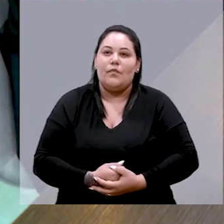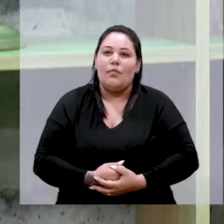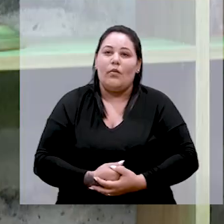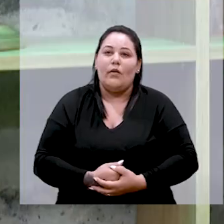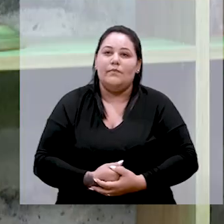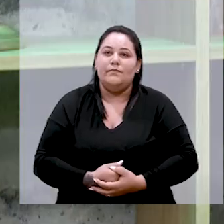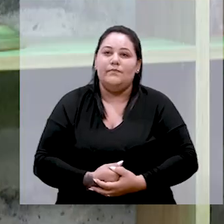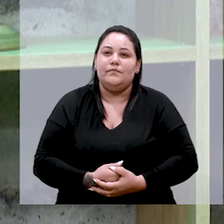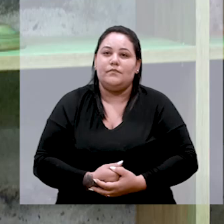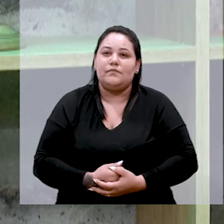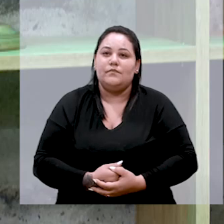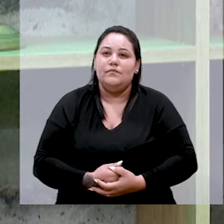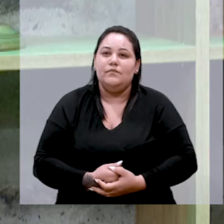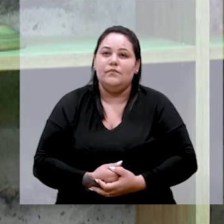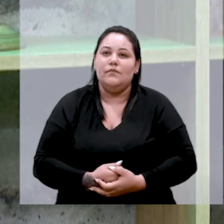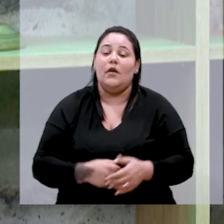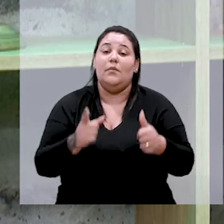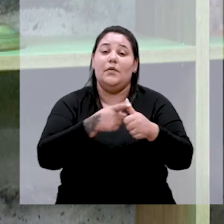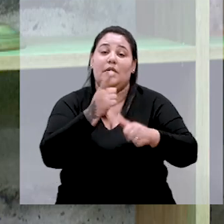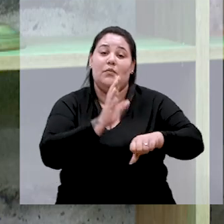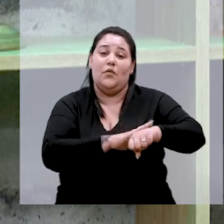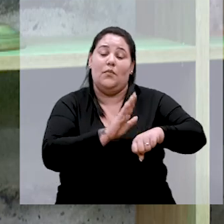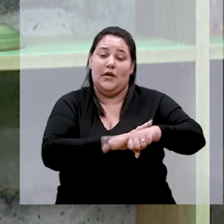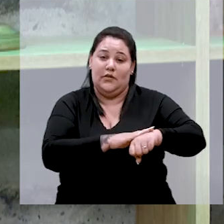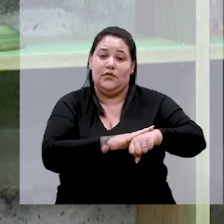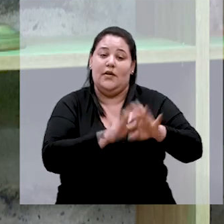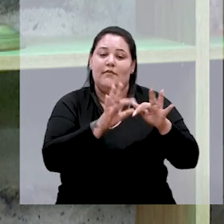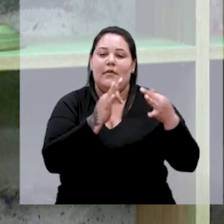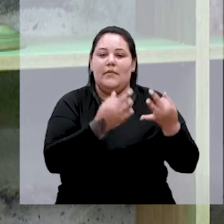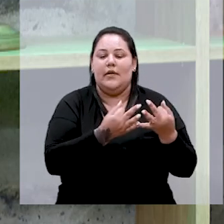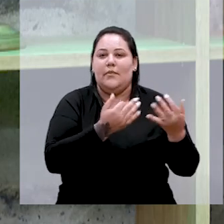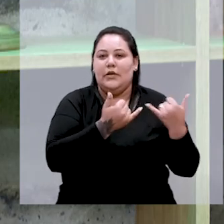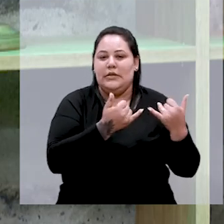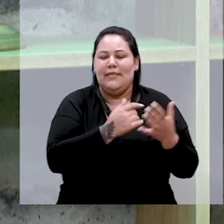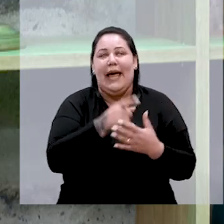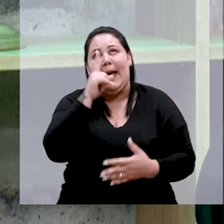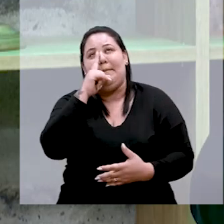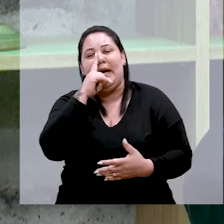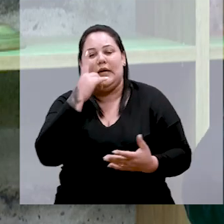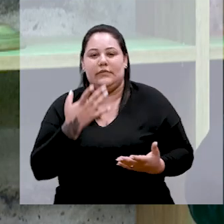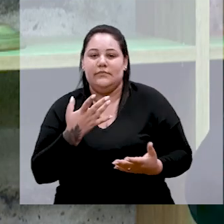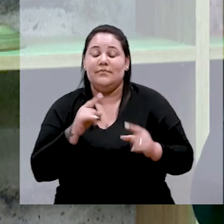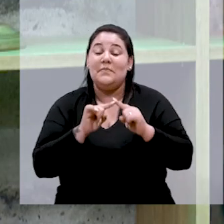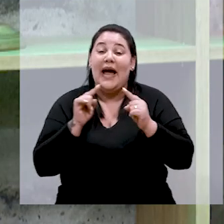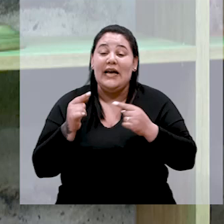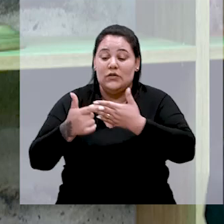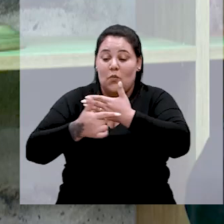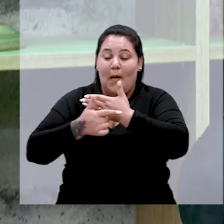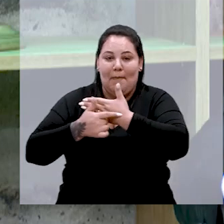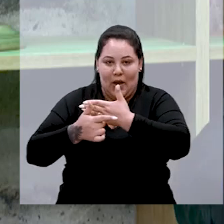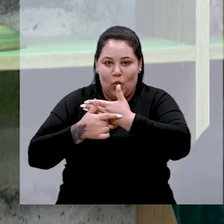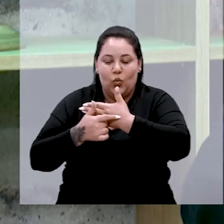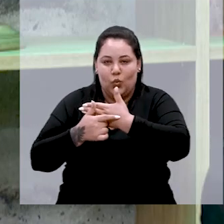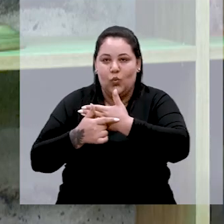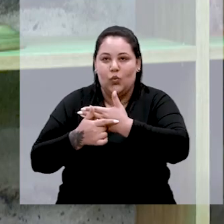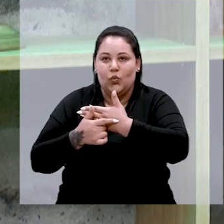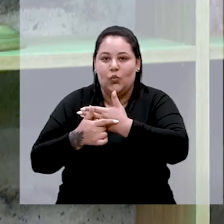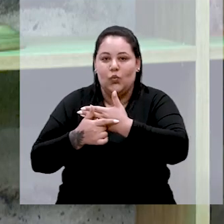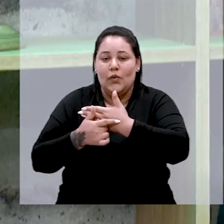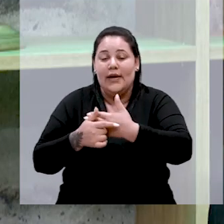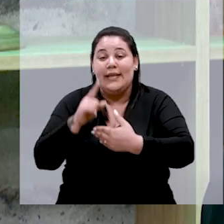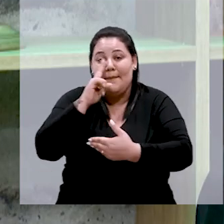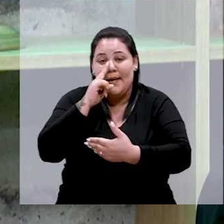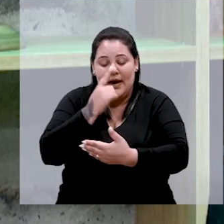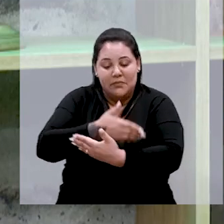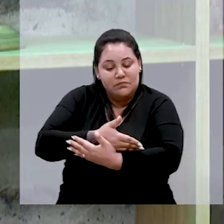final, vereadora, para as famílias, porque no primeiro momento as pessoas vão pensar as mães e tal, mas o papel da criação